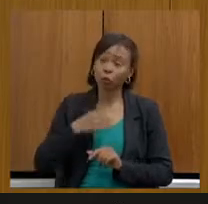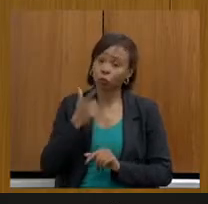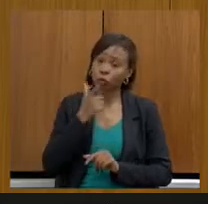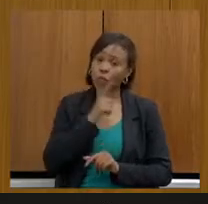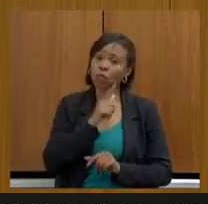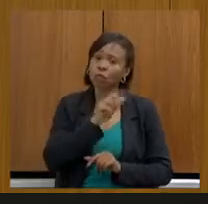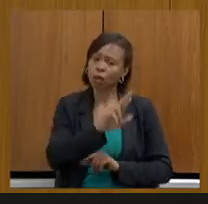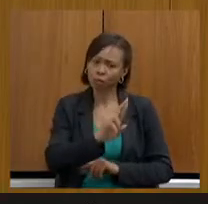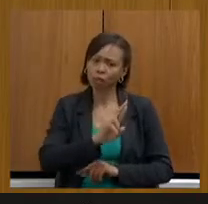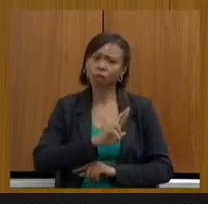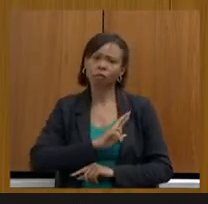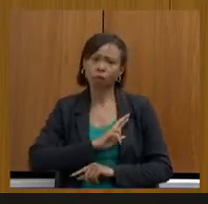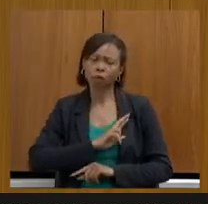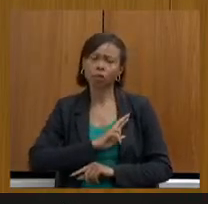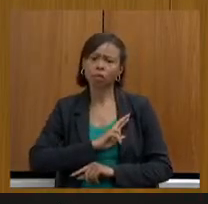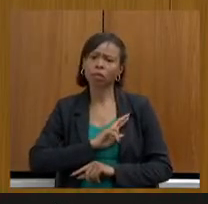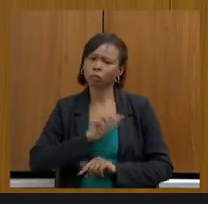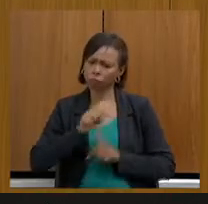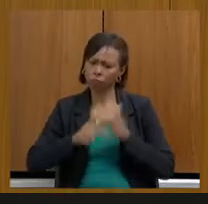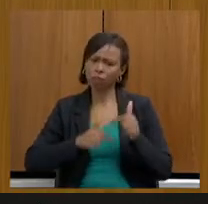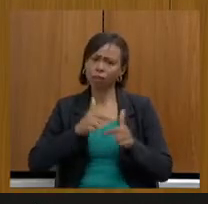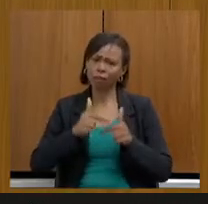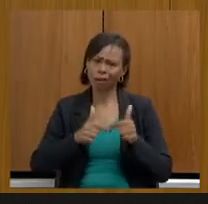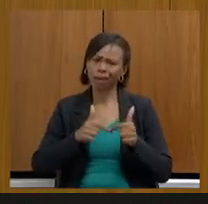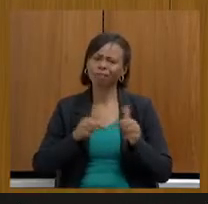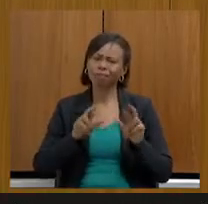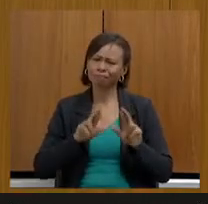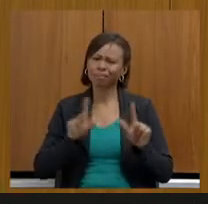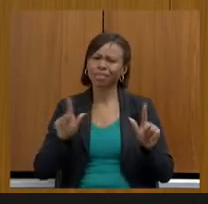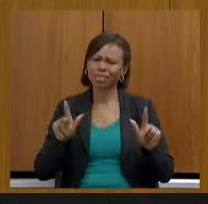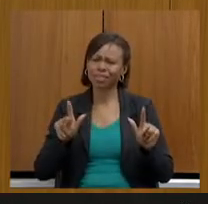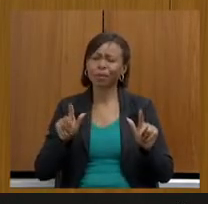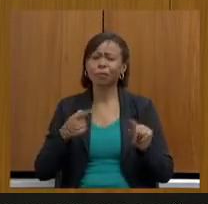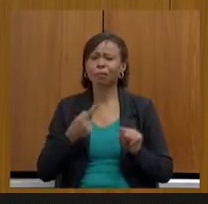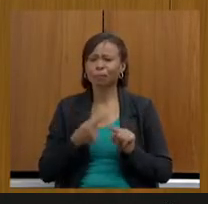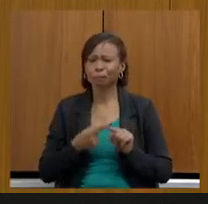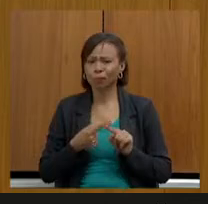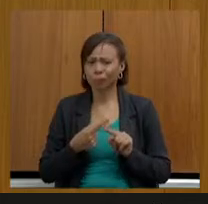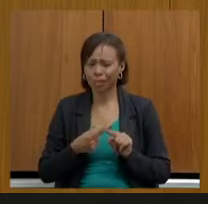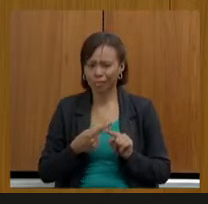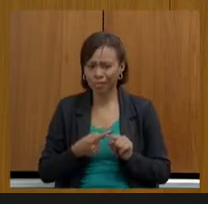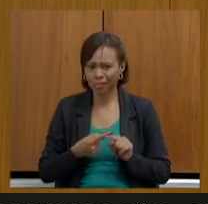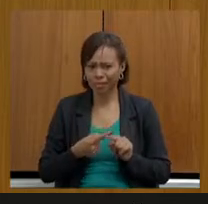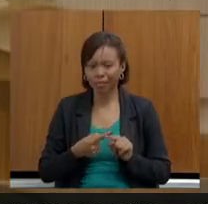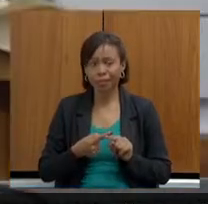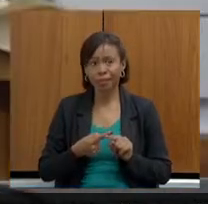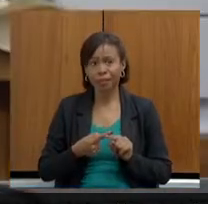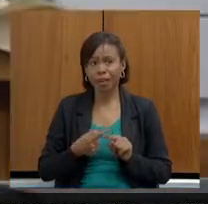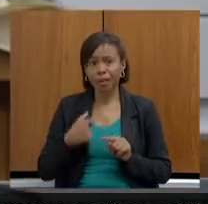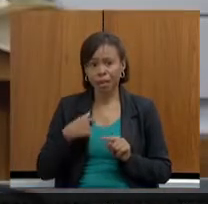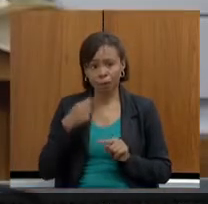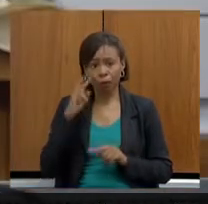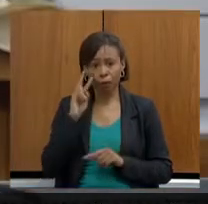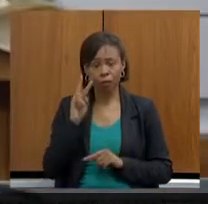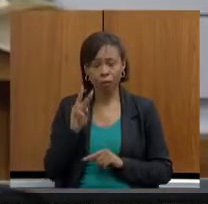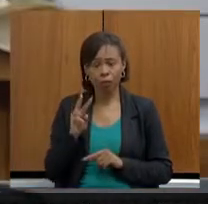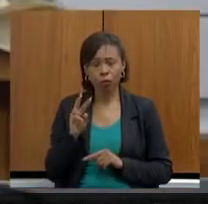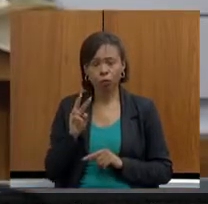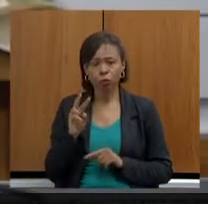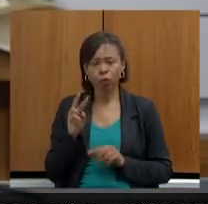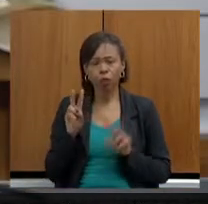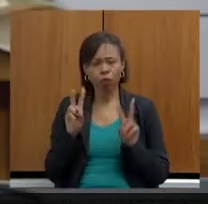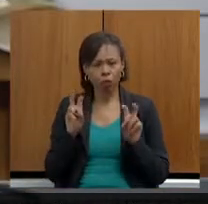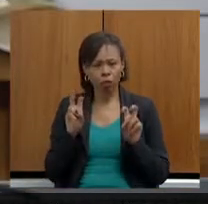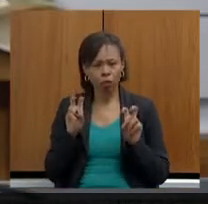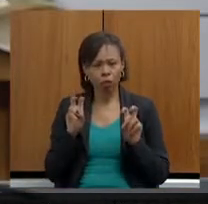respostas e tem visto um trabalho diferente um trabalho diferente porque eu tô vendo a questão